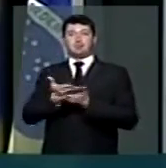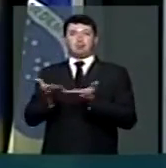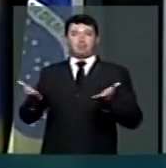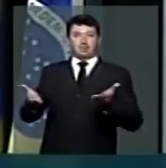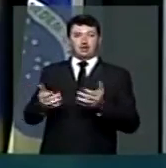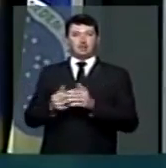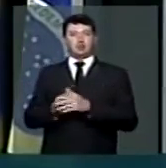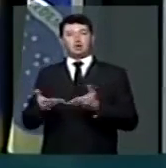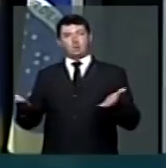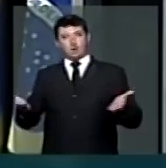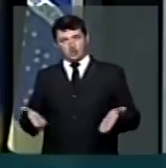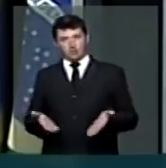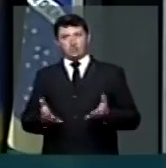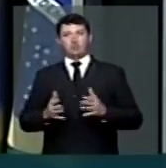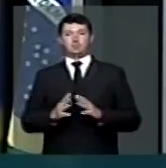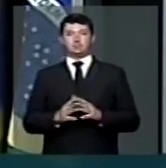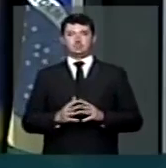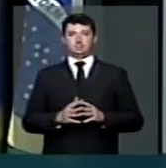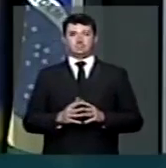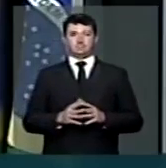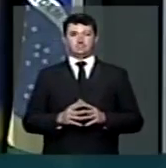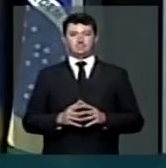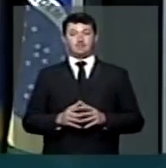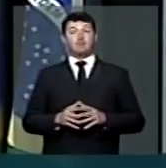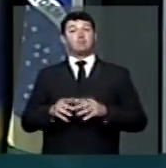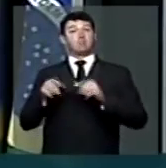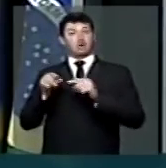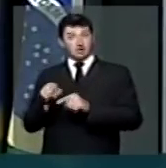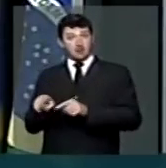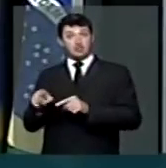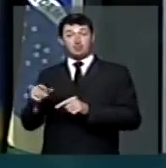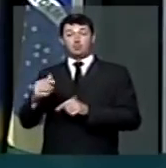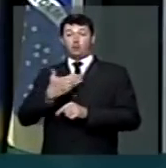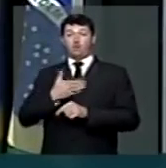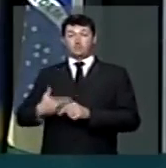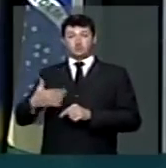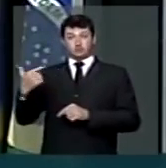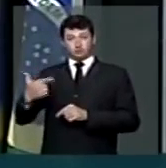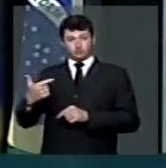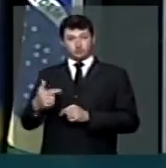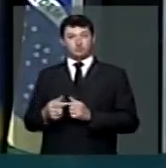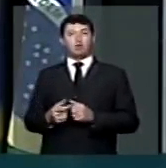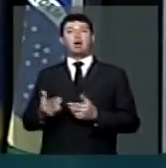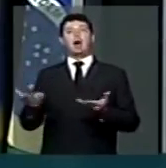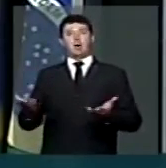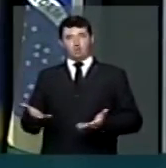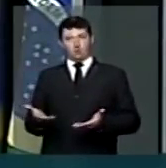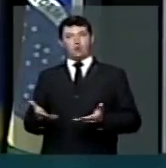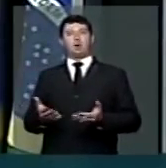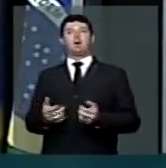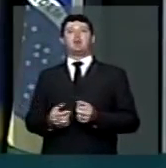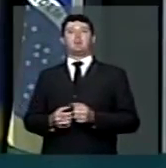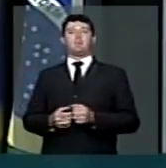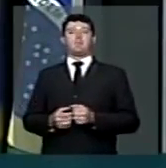derrotado nesta reeleição. Ele que tinha como vice-governador o então,